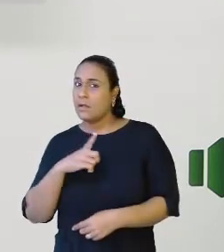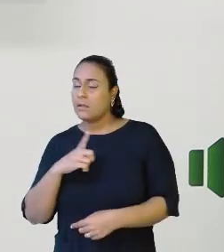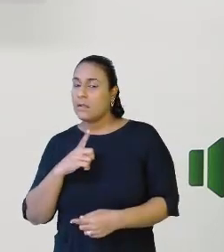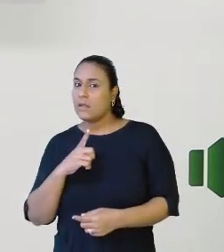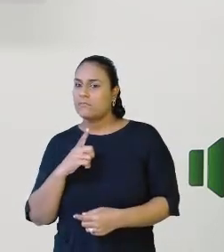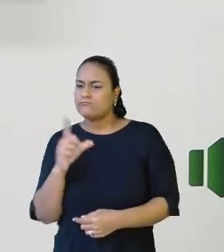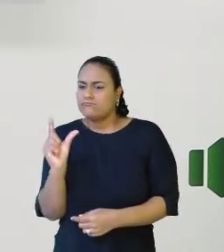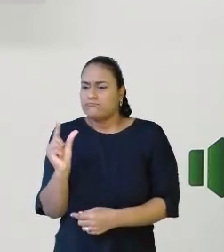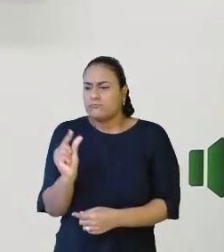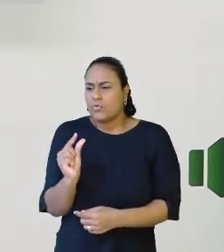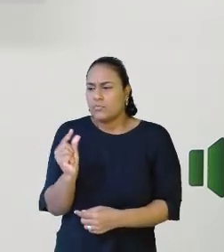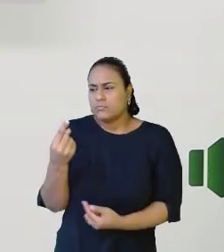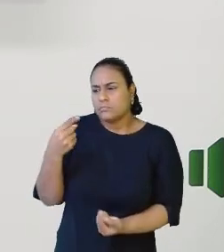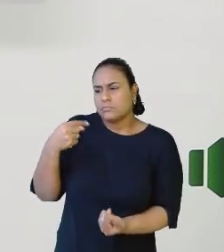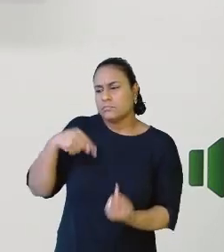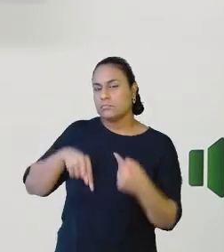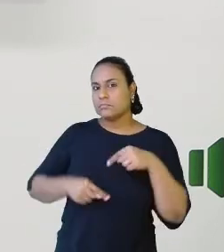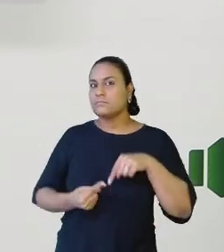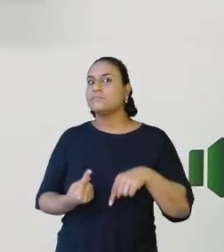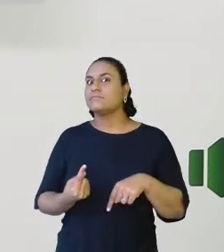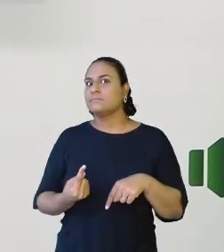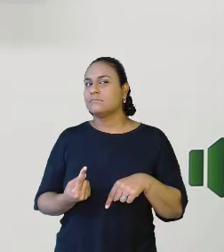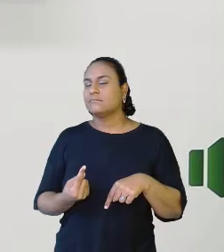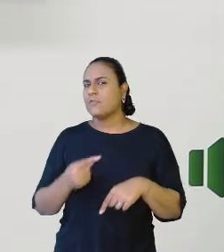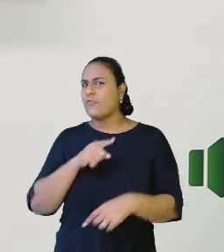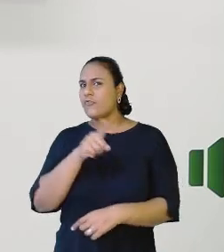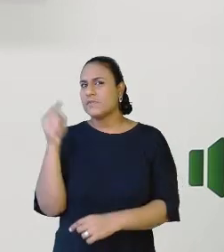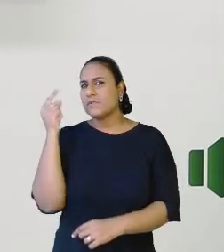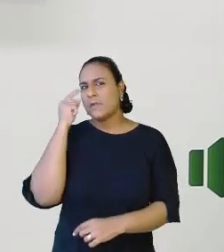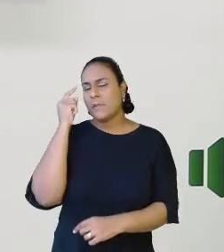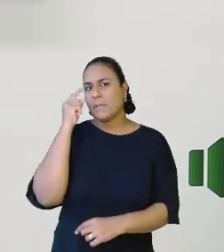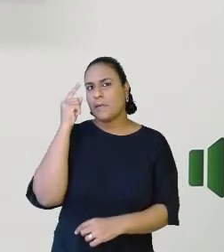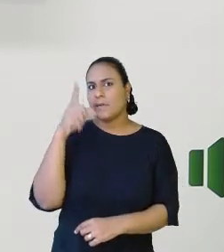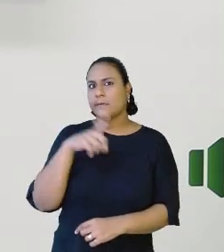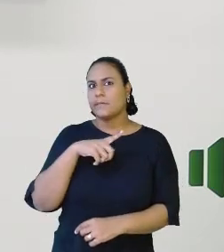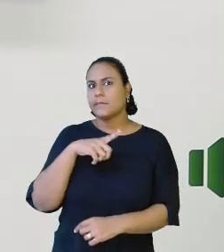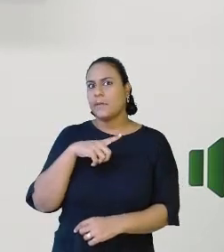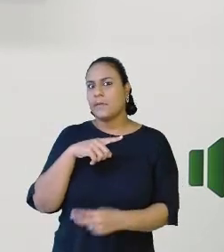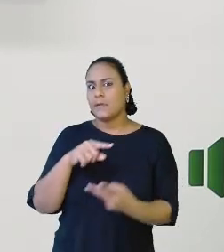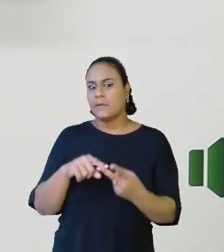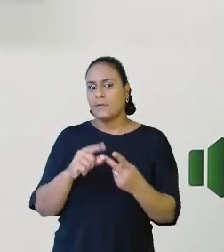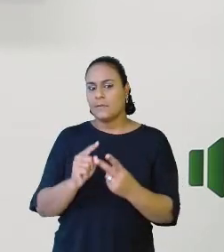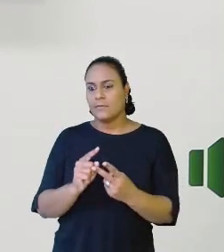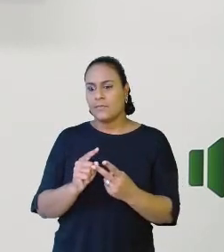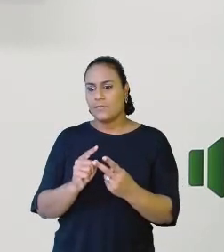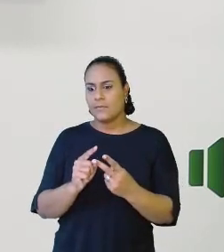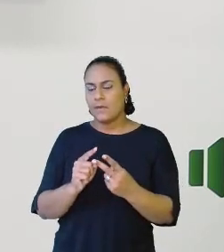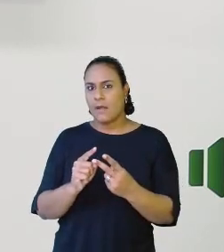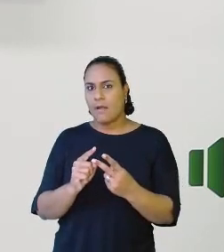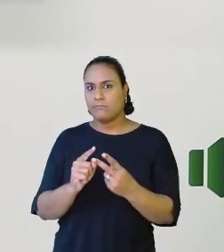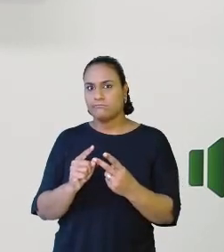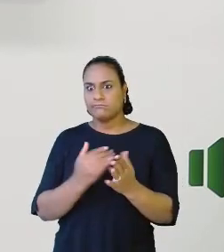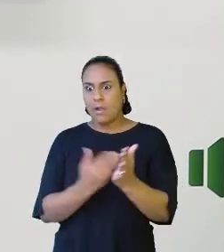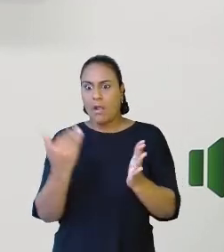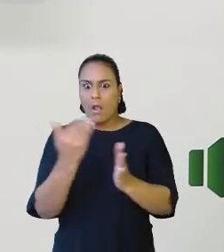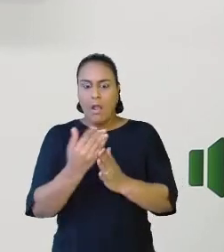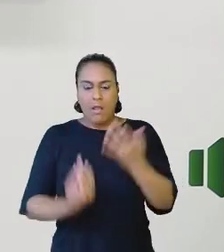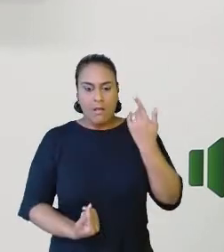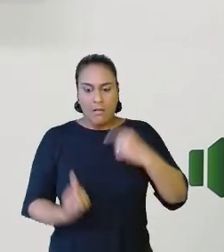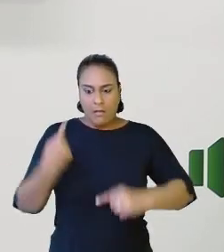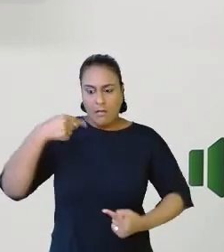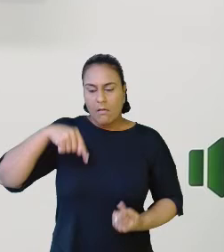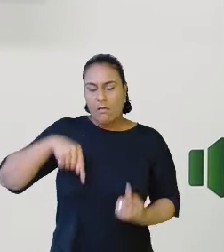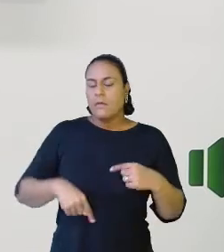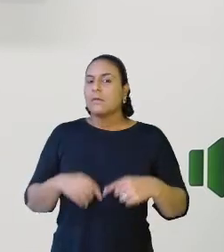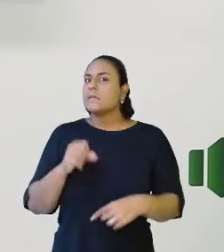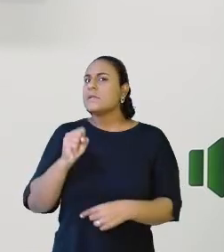circulação, obviamente você deve pensar que existe uma grande circulação, né? Se tem a pequena, e eu estou falando